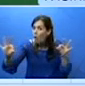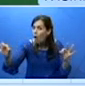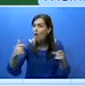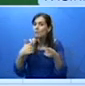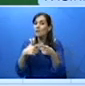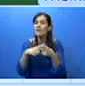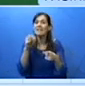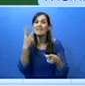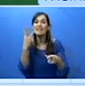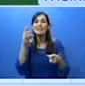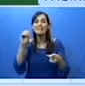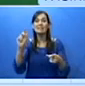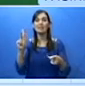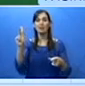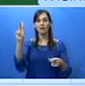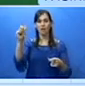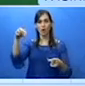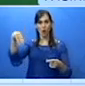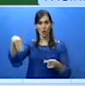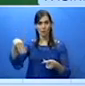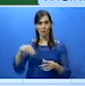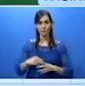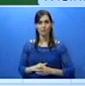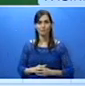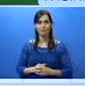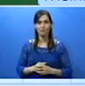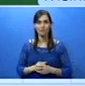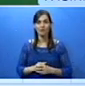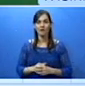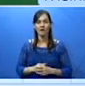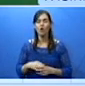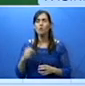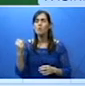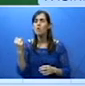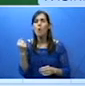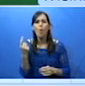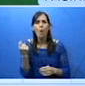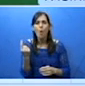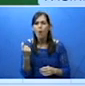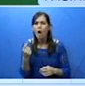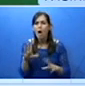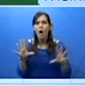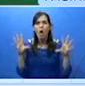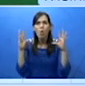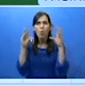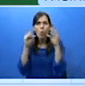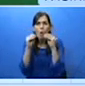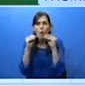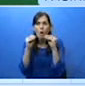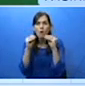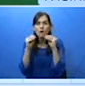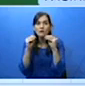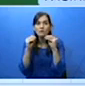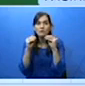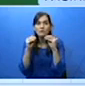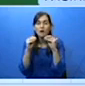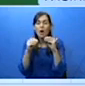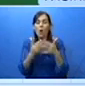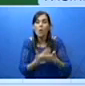já temos os quilômetros. Em uma única noite, vamos lá, seu peso ao nascer